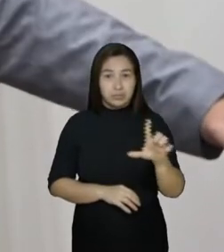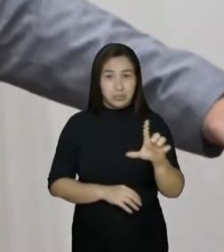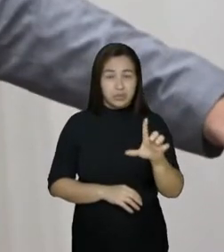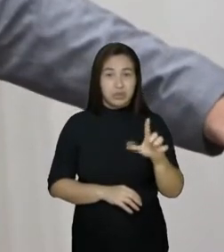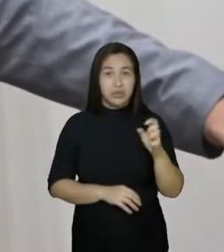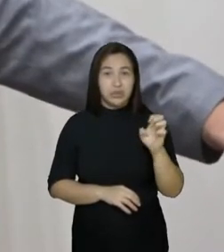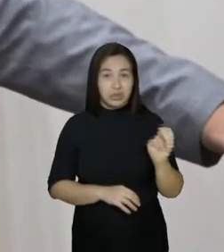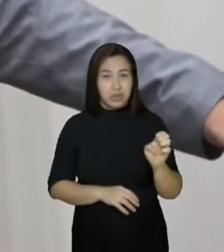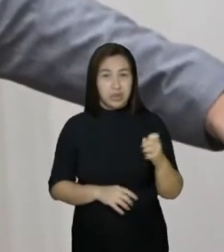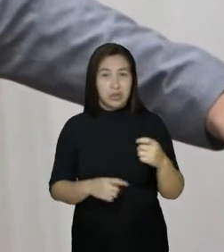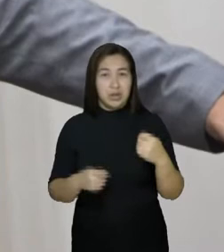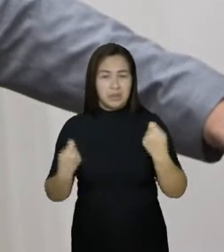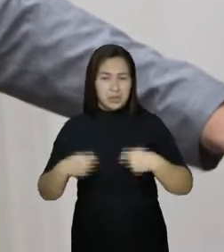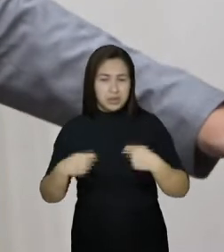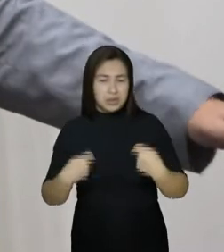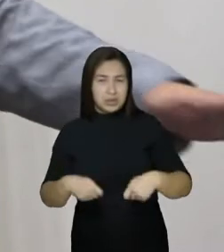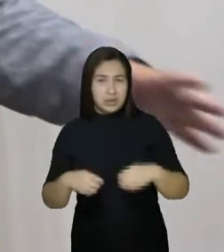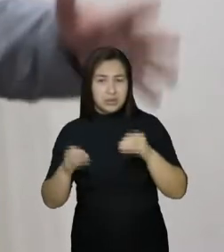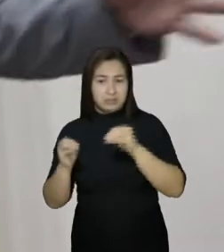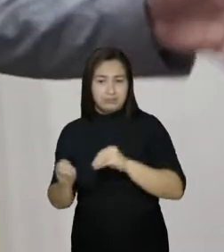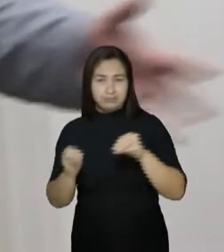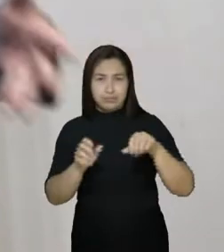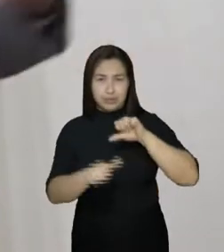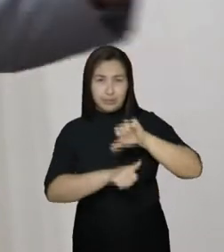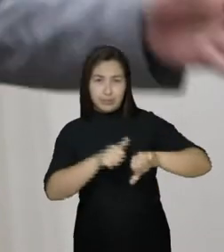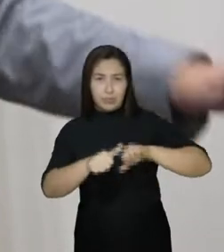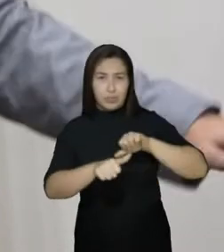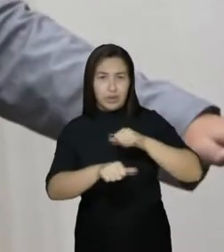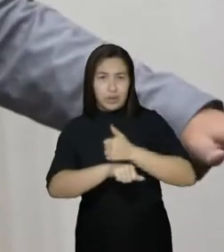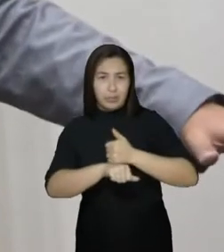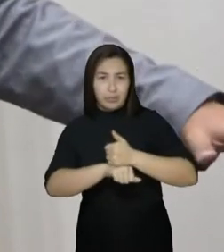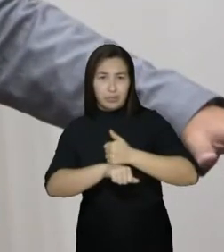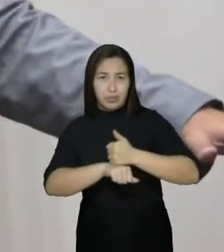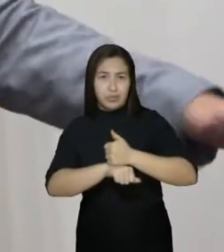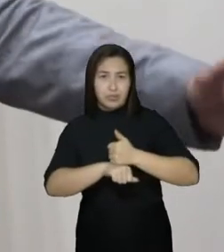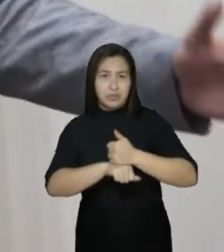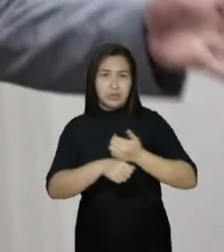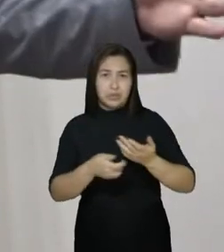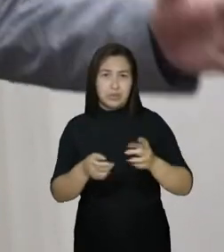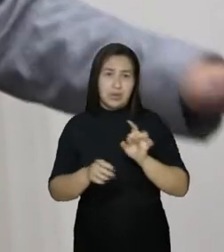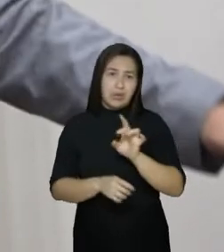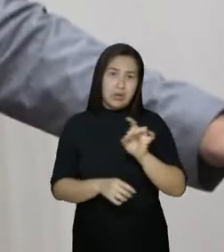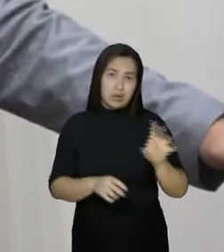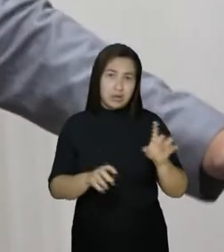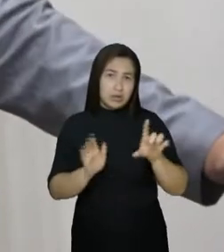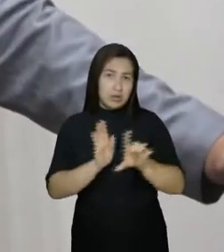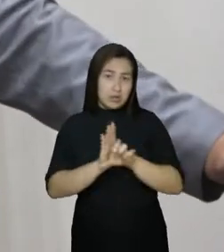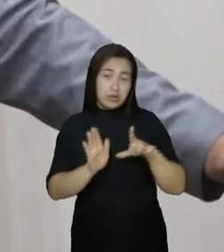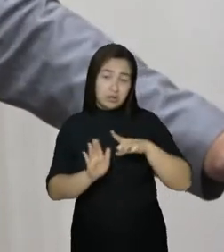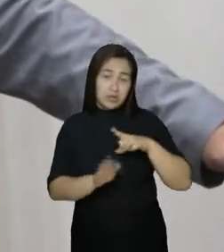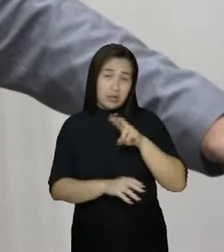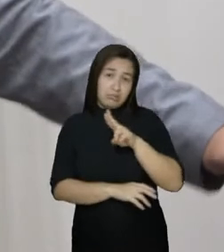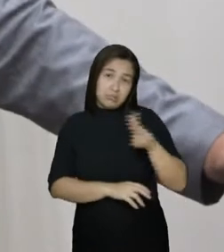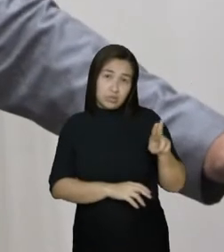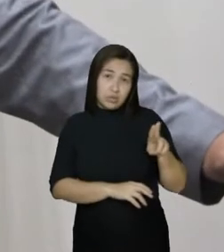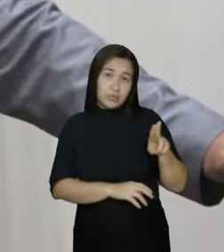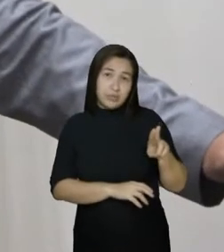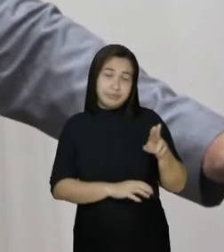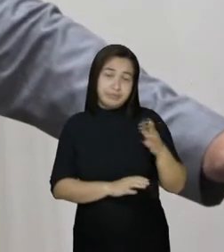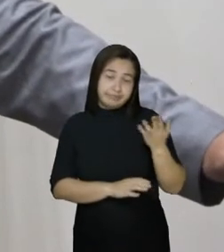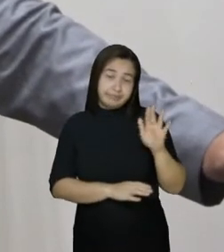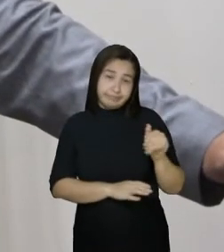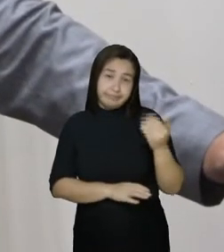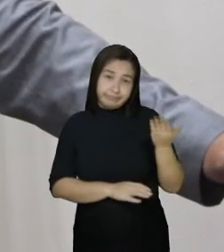concurso. Foi cada lei tem que ter um nome, né? Eu carinhosamente dei esse nome para essa lei.